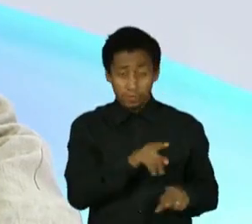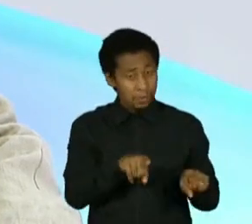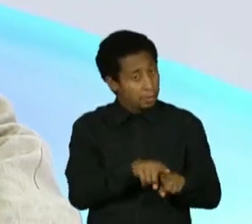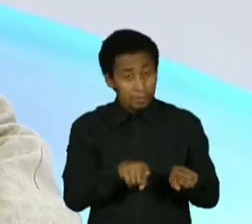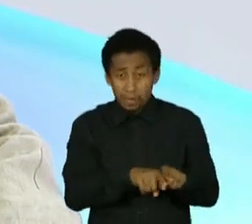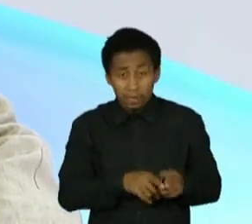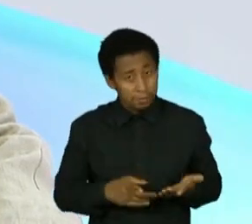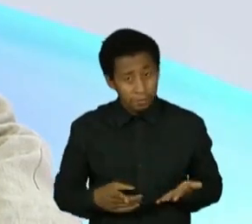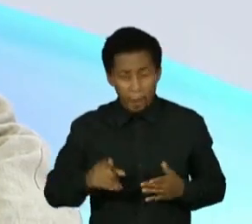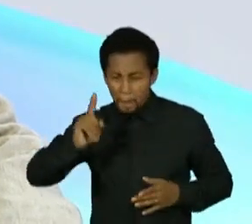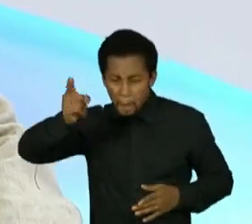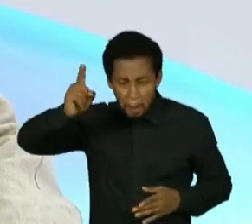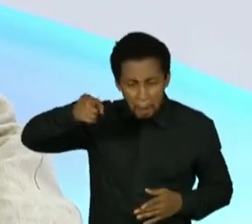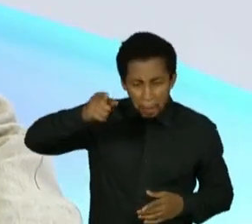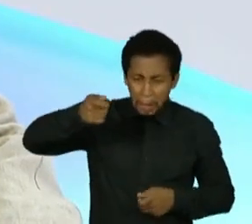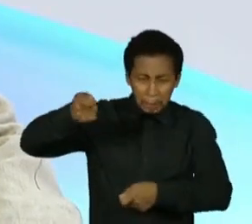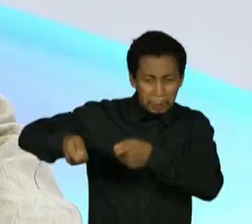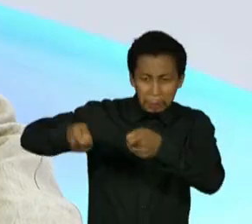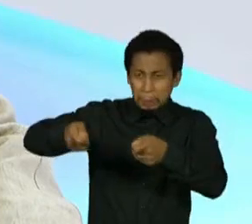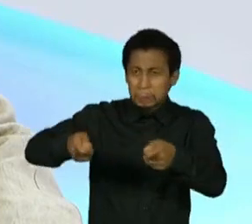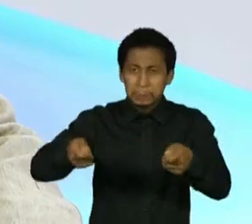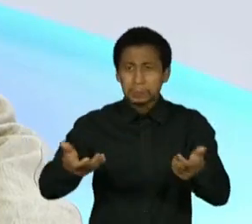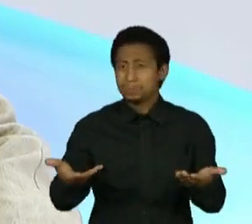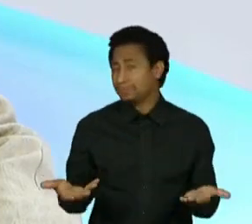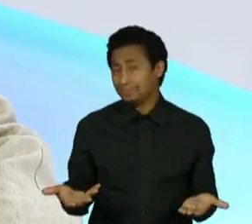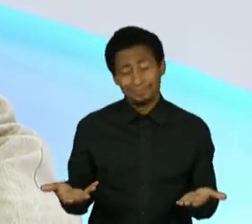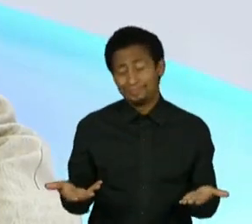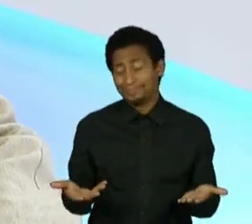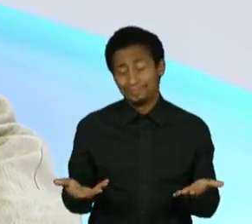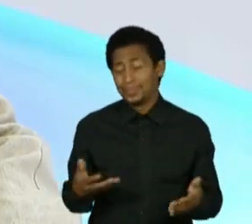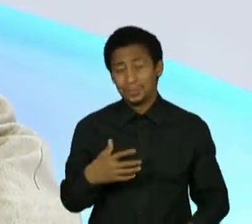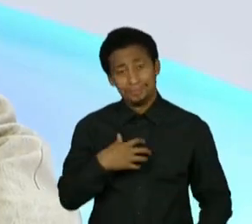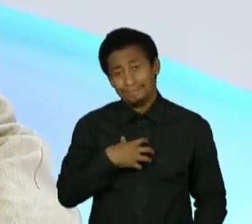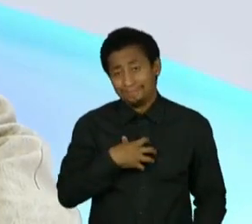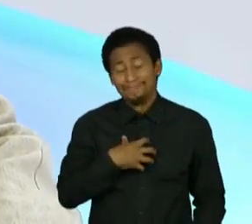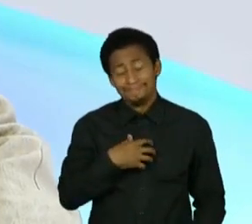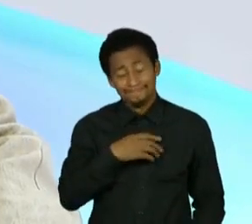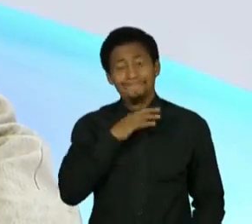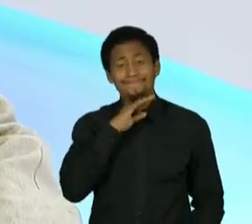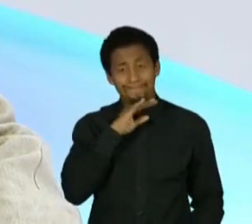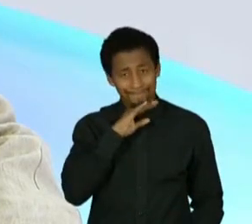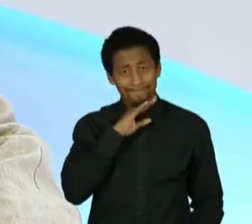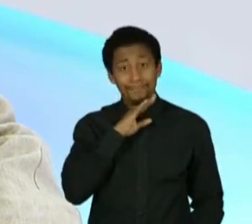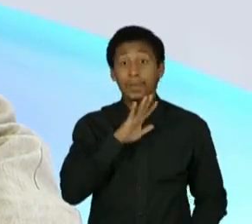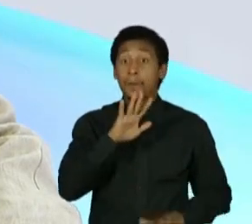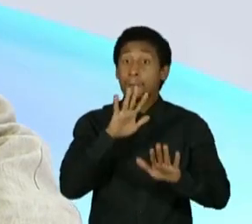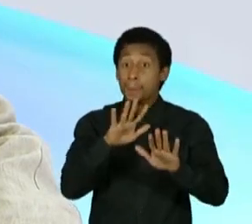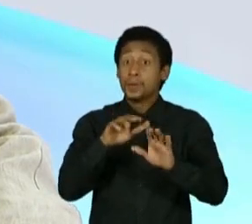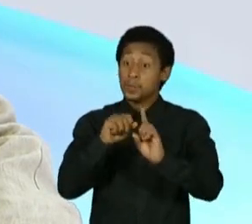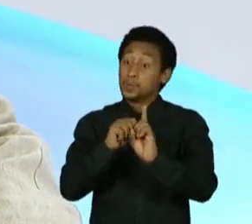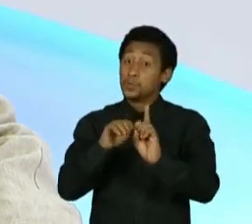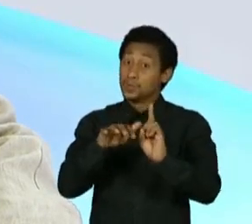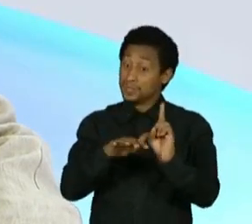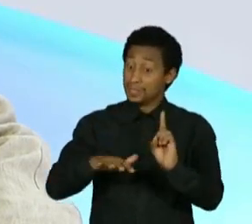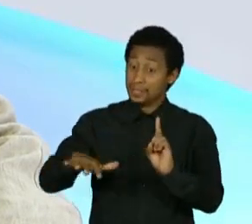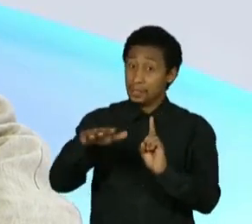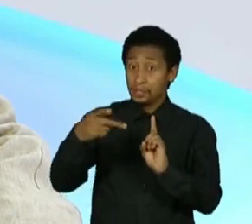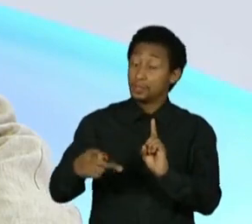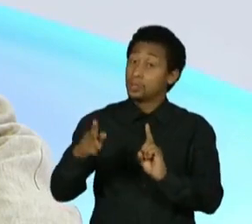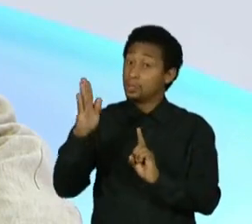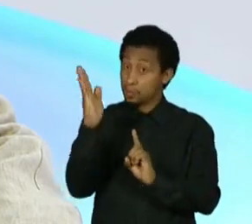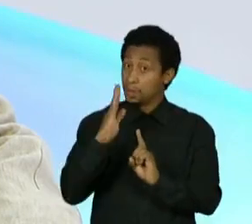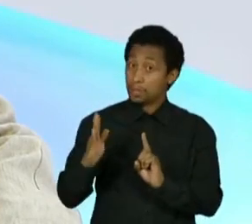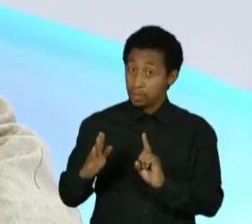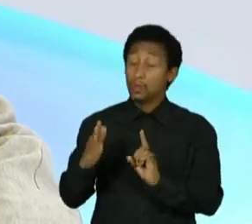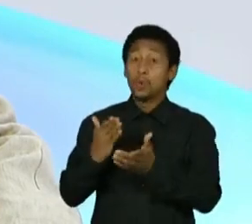mal mas por outro lado a sociedade brasileira se uniu você acompanha os